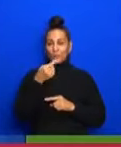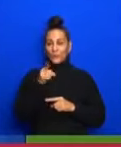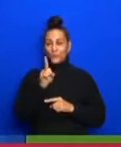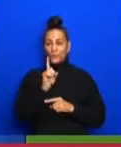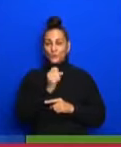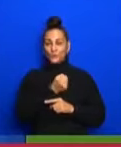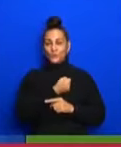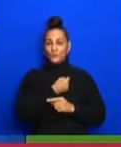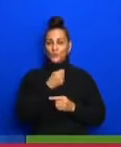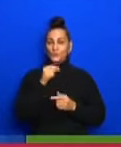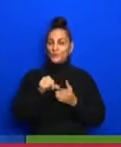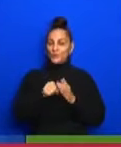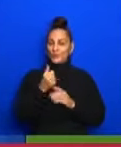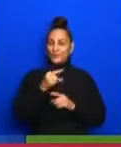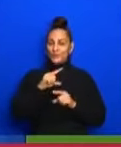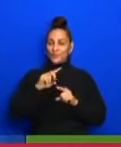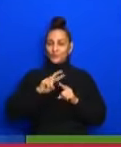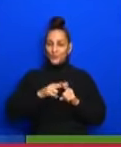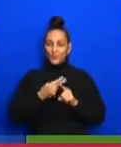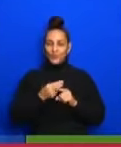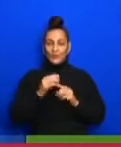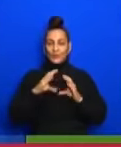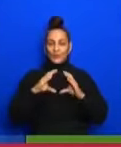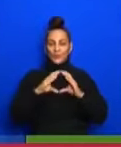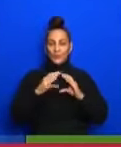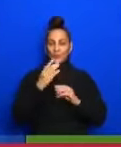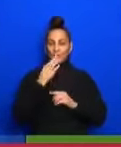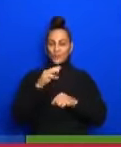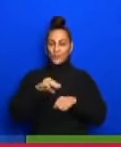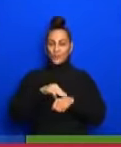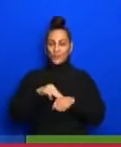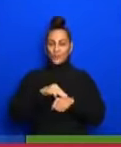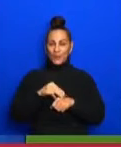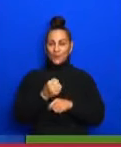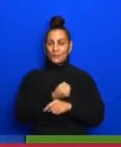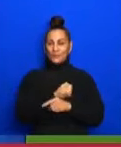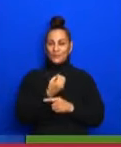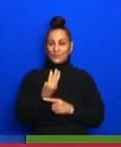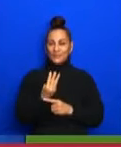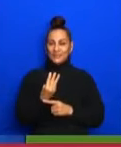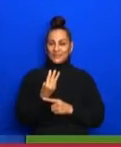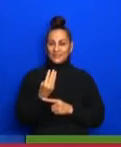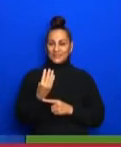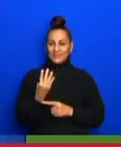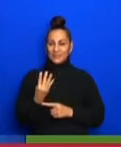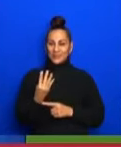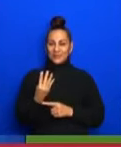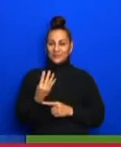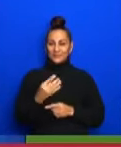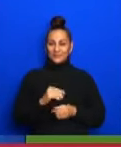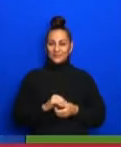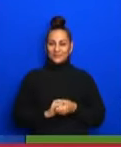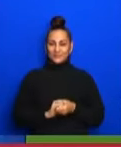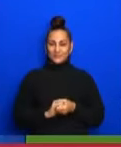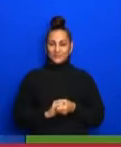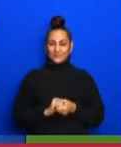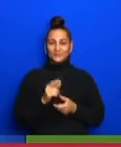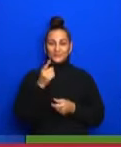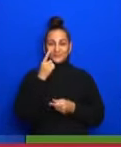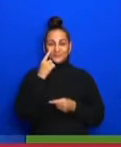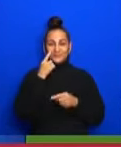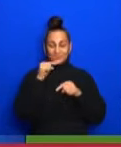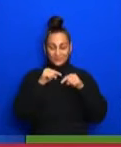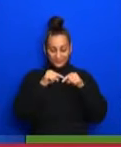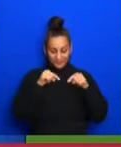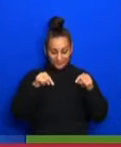e último número do primeiro sorteio da dupla cena. Bola marrom, 34. Marrom, número 34. Vamos